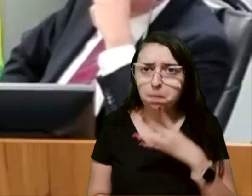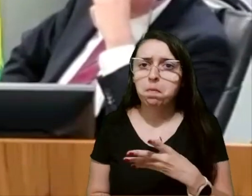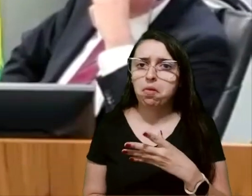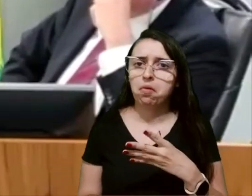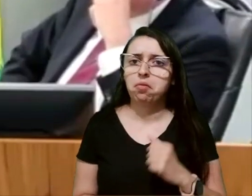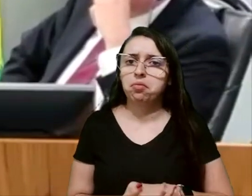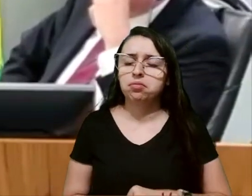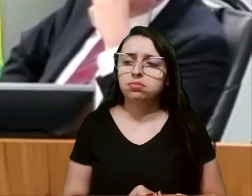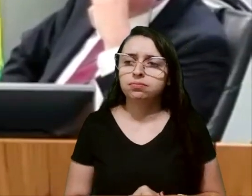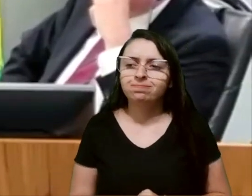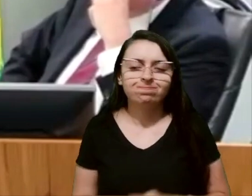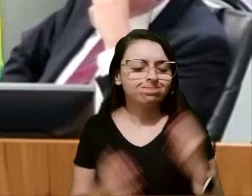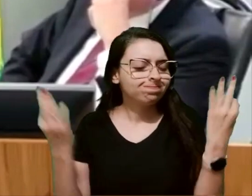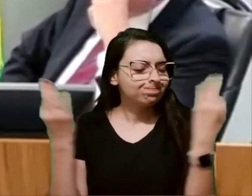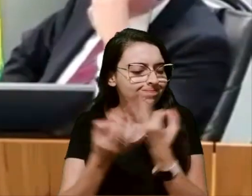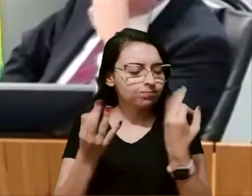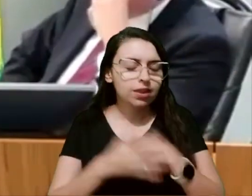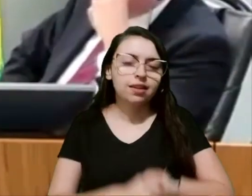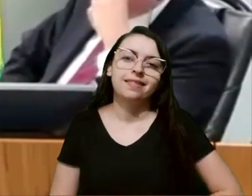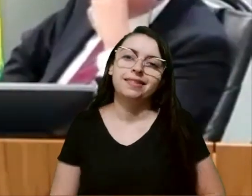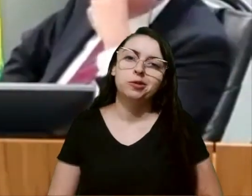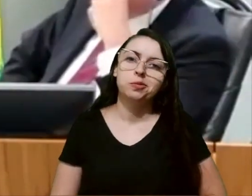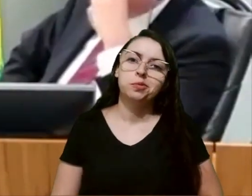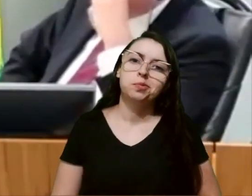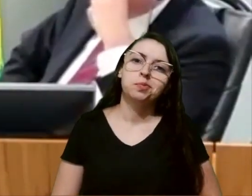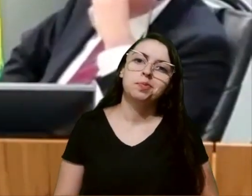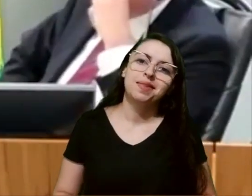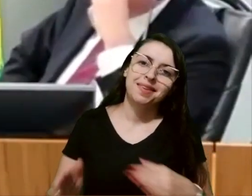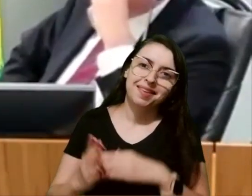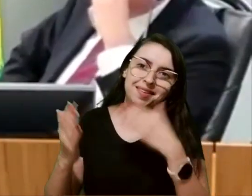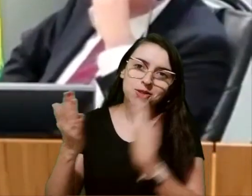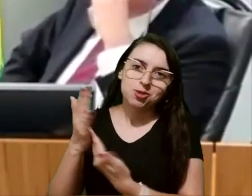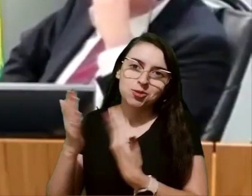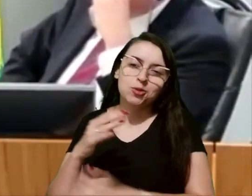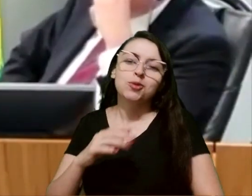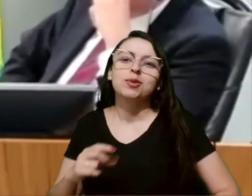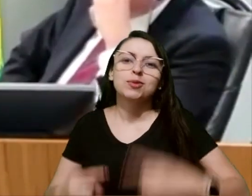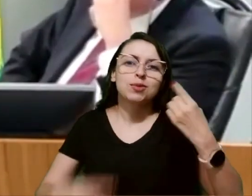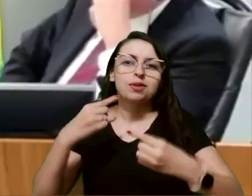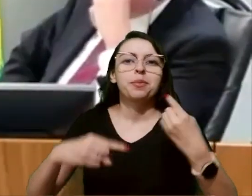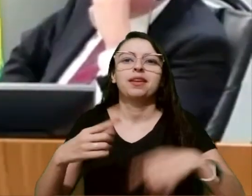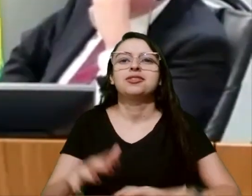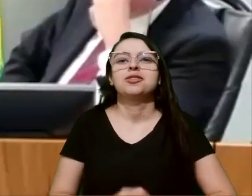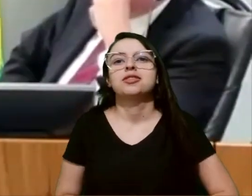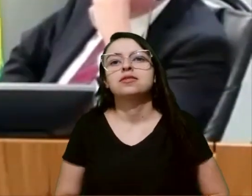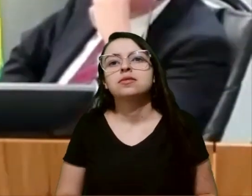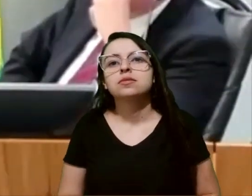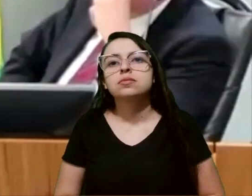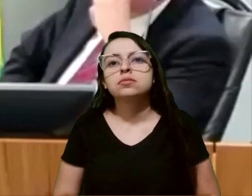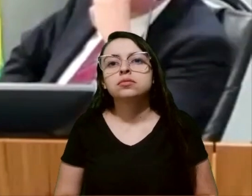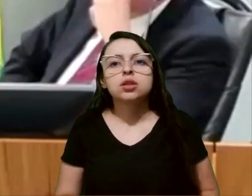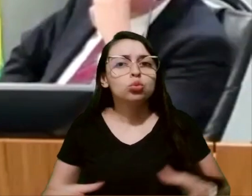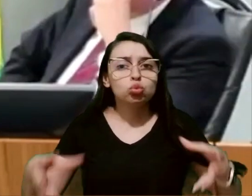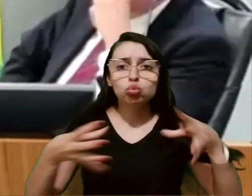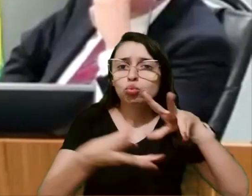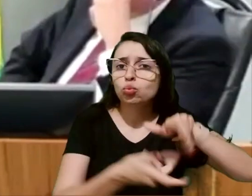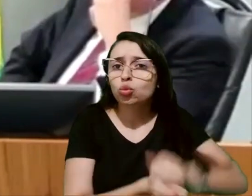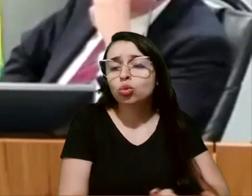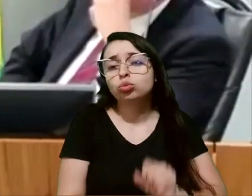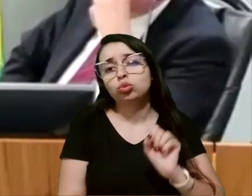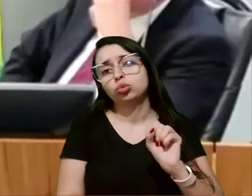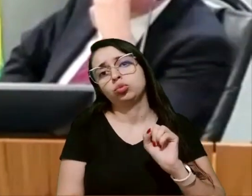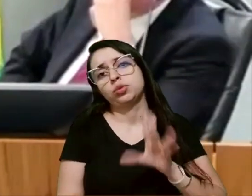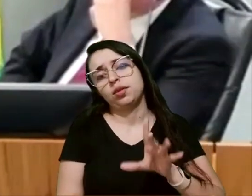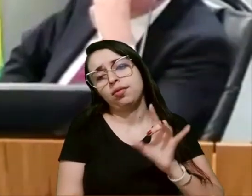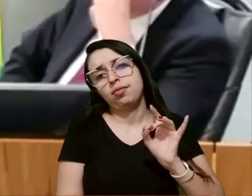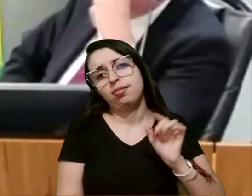interessante de ser feito. Isso daria um belíssimo paper acadêmico para ser debatido. E isso acontece no mundo